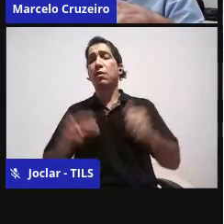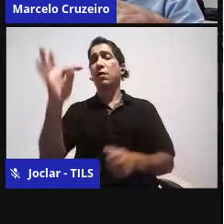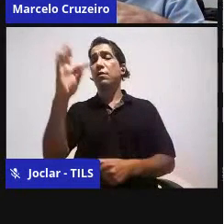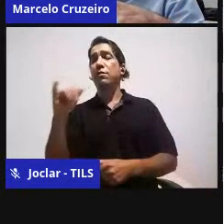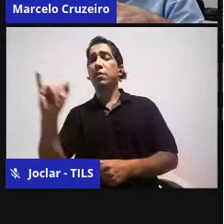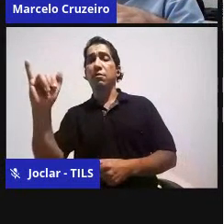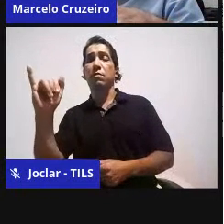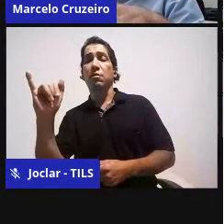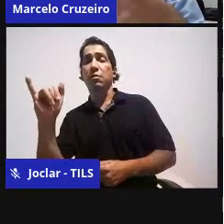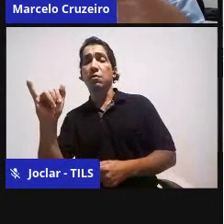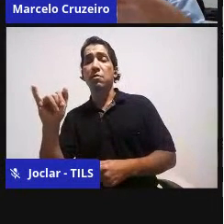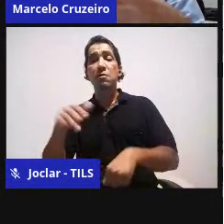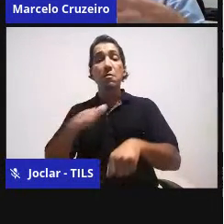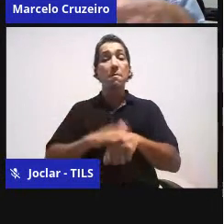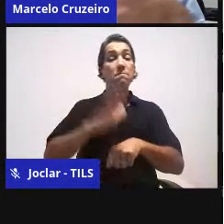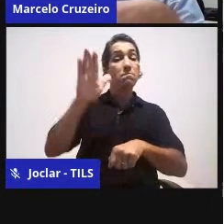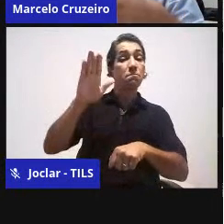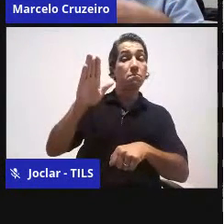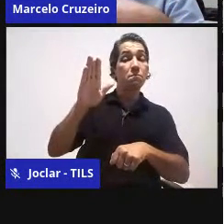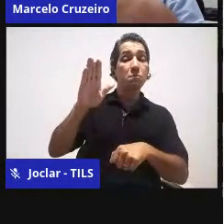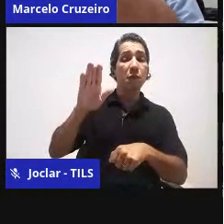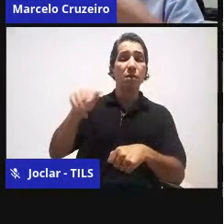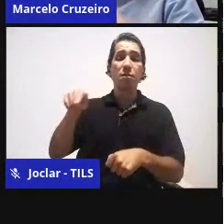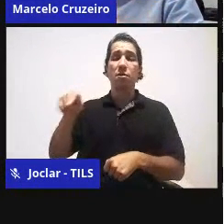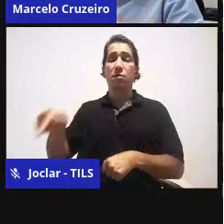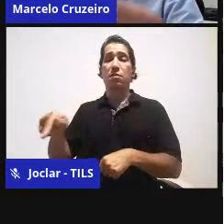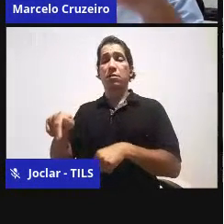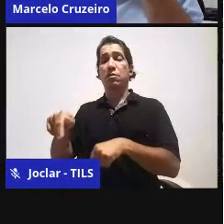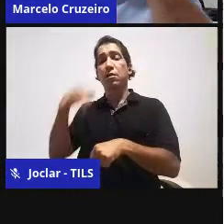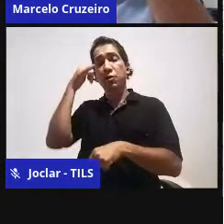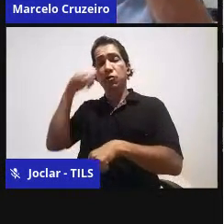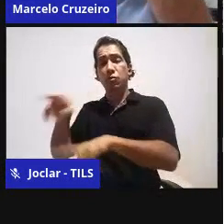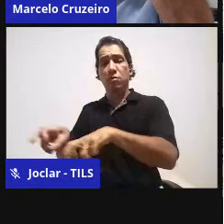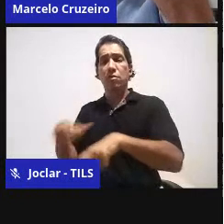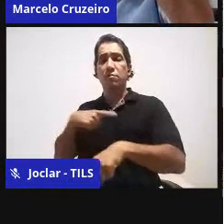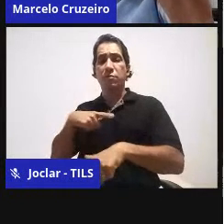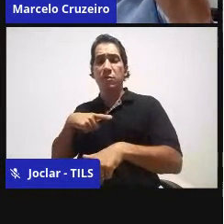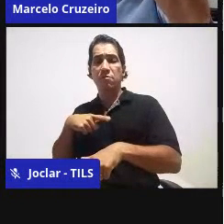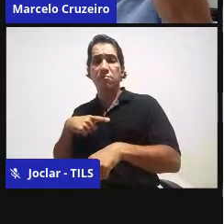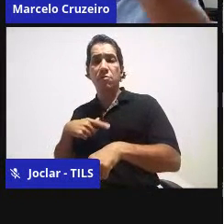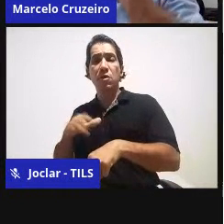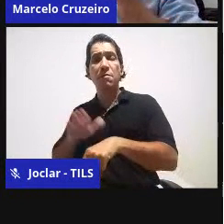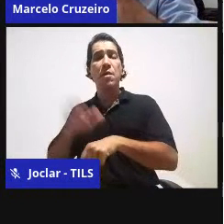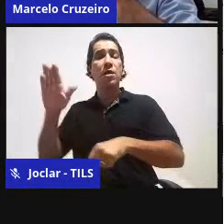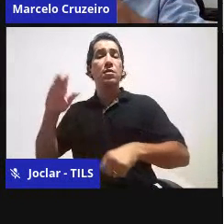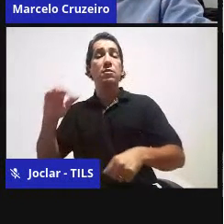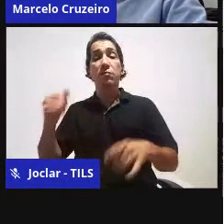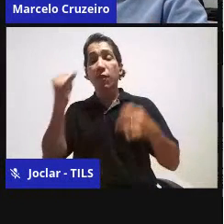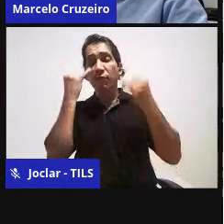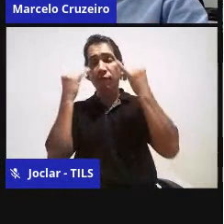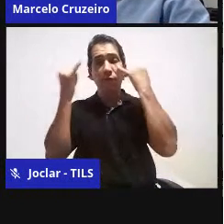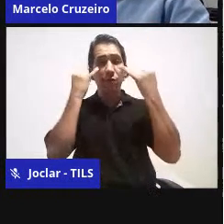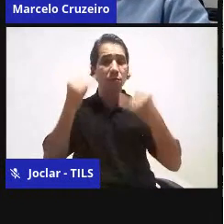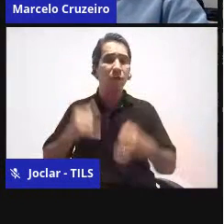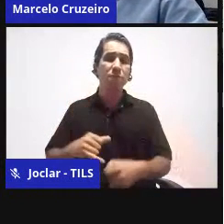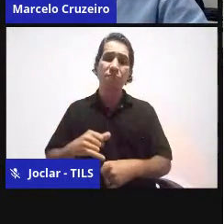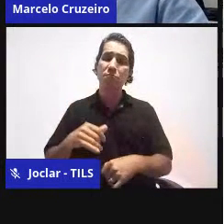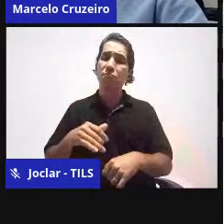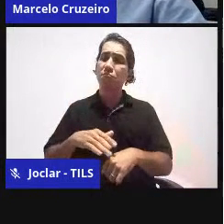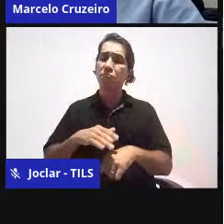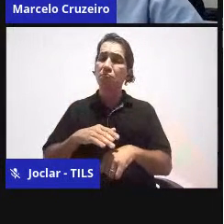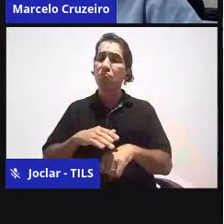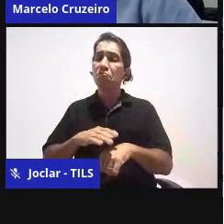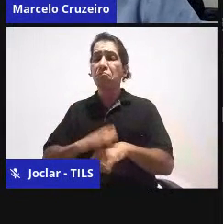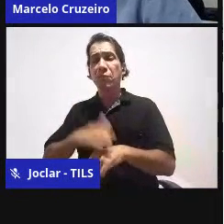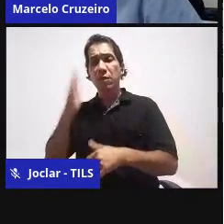você tem informações, mais você tem dados. Então, você precisa de ter softwares de gestão, né, para